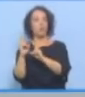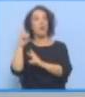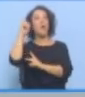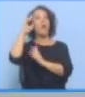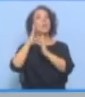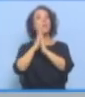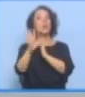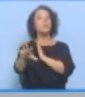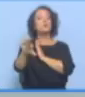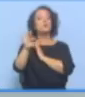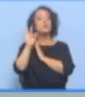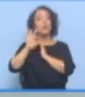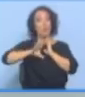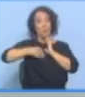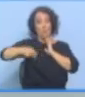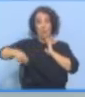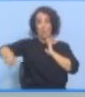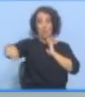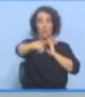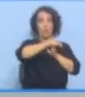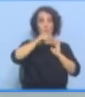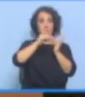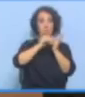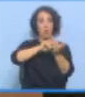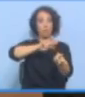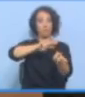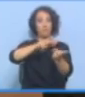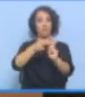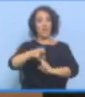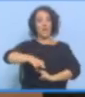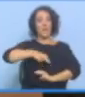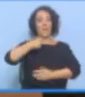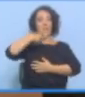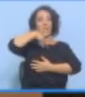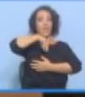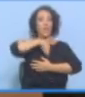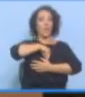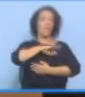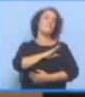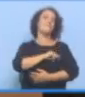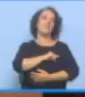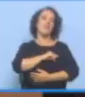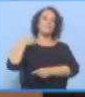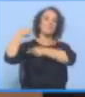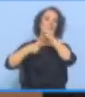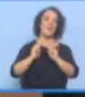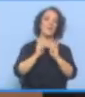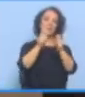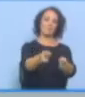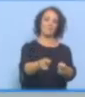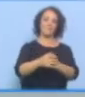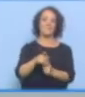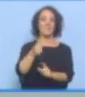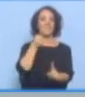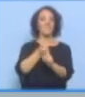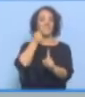os pobres deste mundo para serem ricos na fé e herdeiros do reino. Um desafio que continuamos,